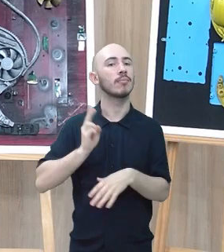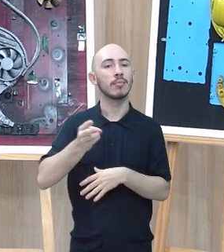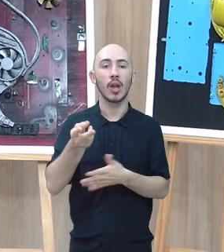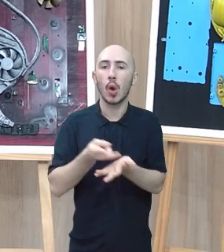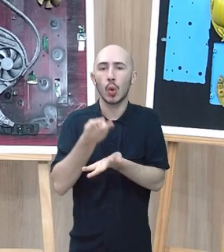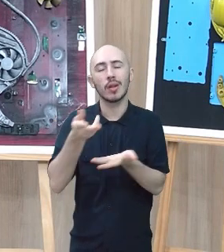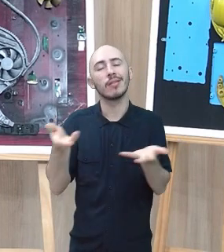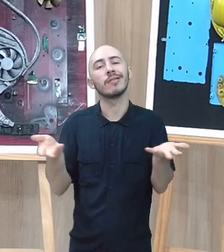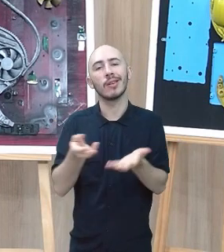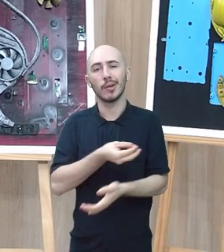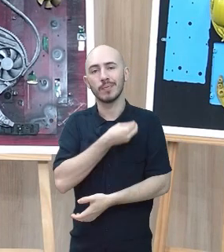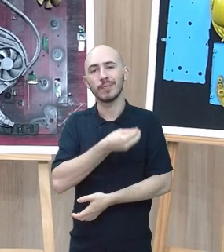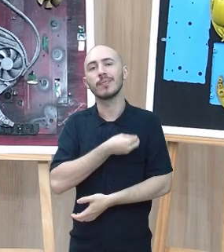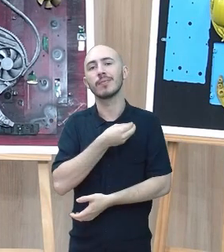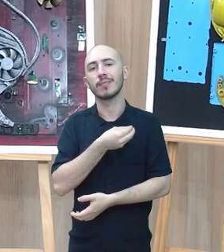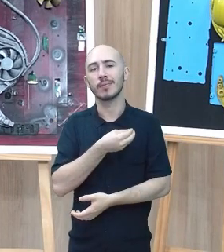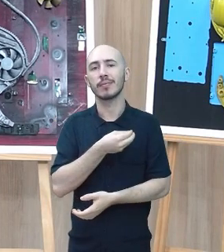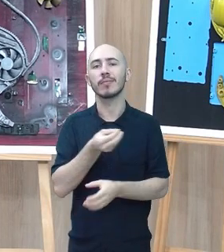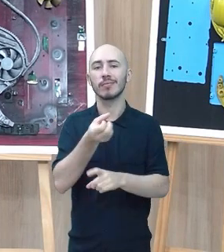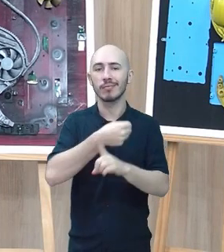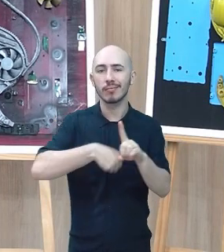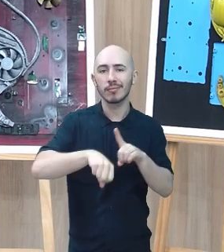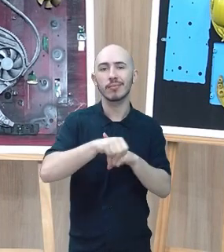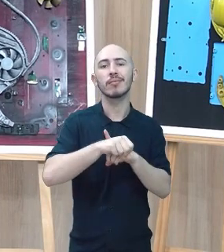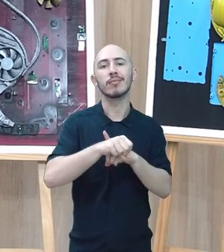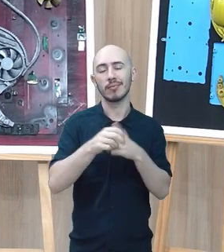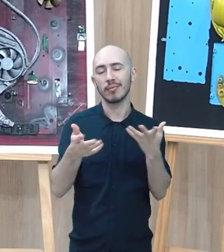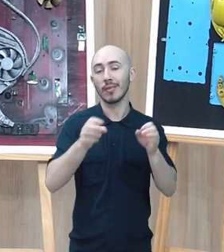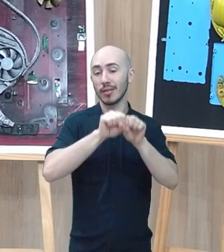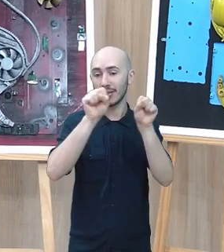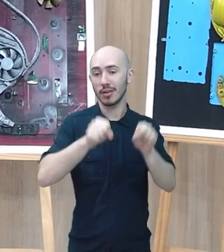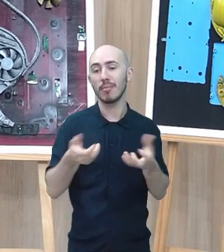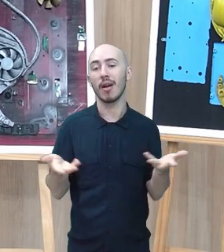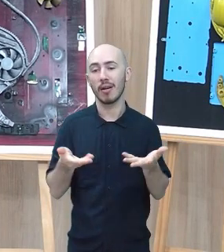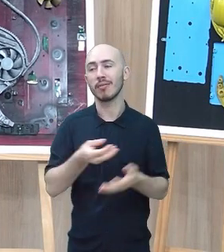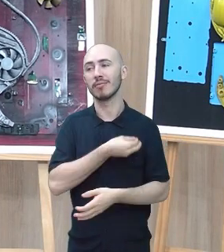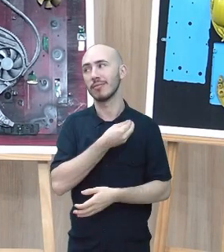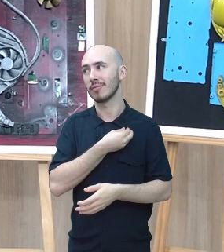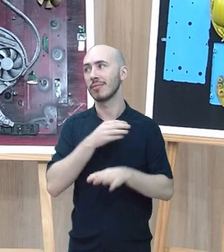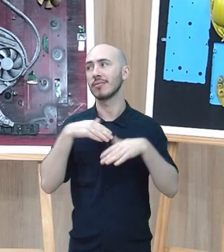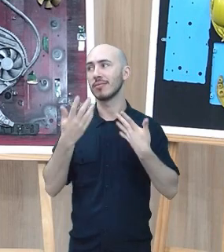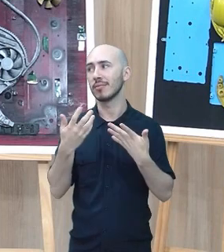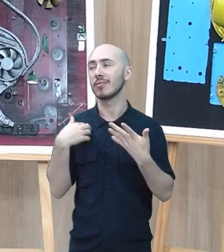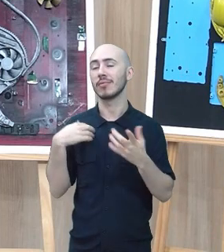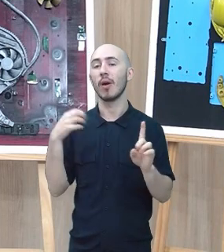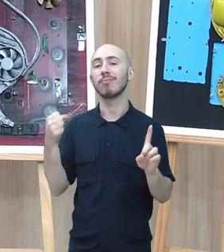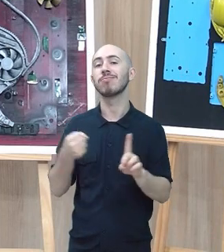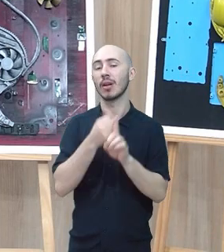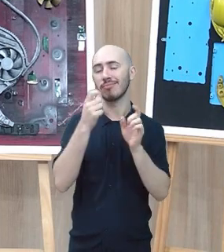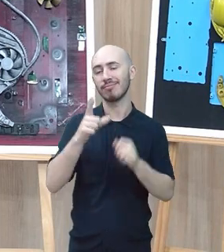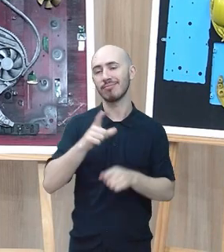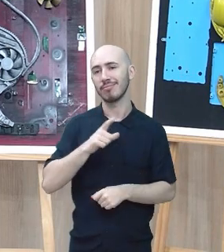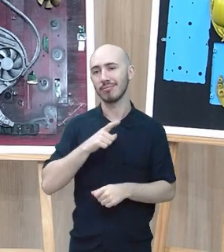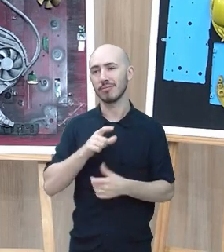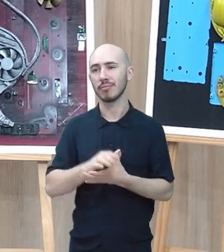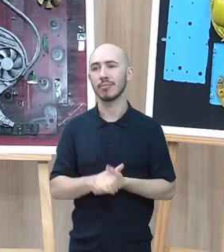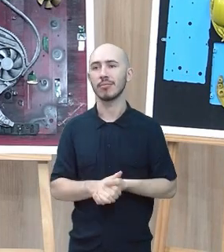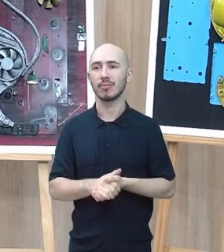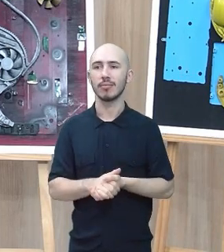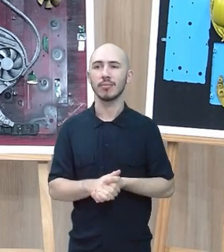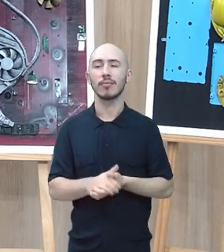fazendo, né, dentro da nossa sociedade, dentro desse sistema que a gente vive, isso é que causa impacto, né? Então, a